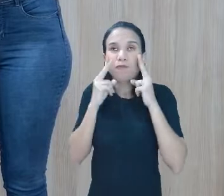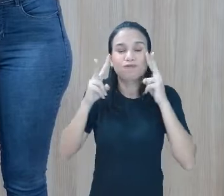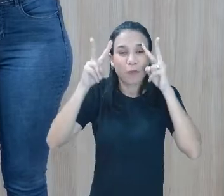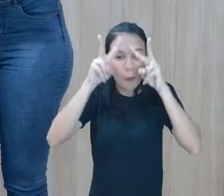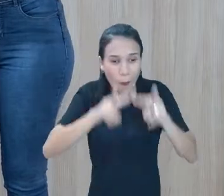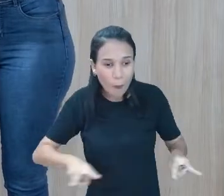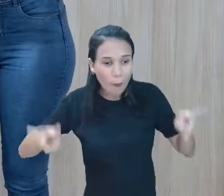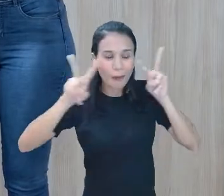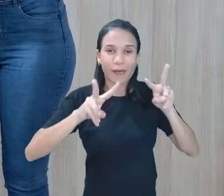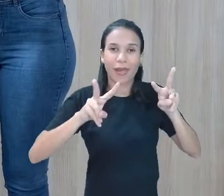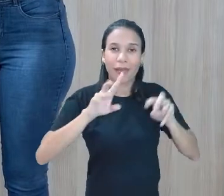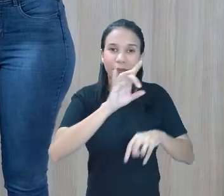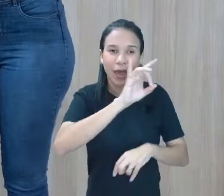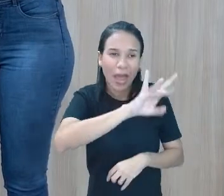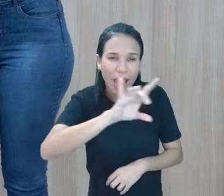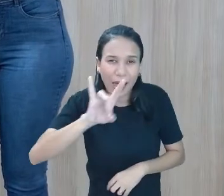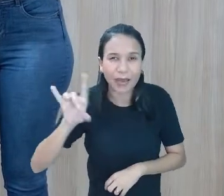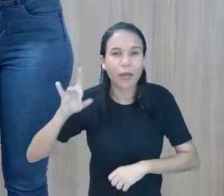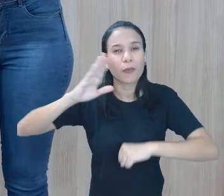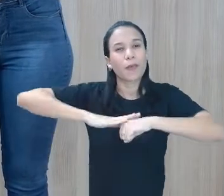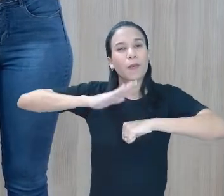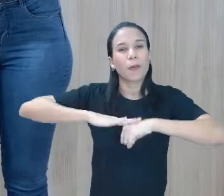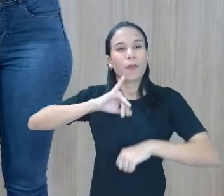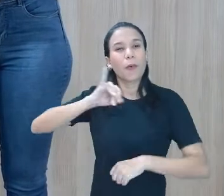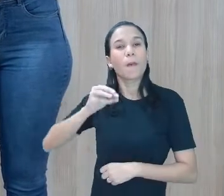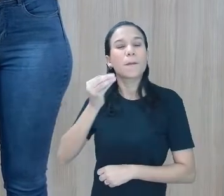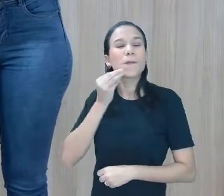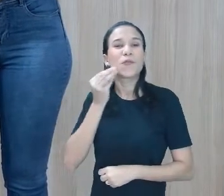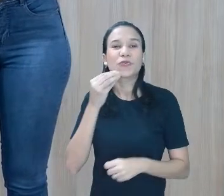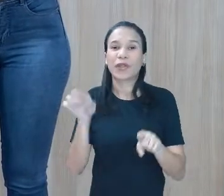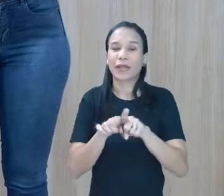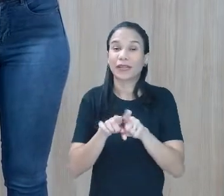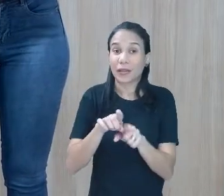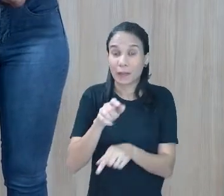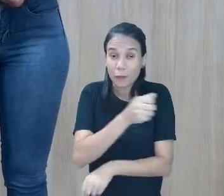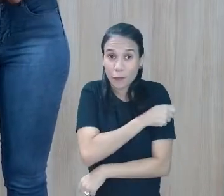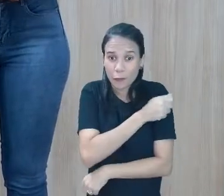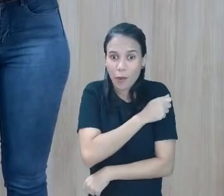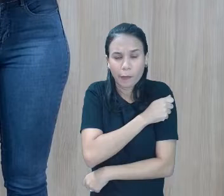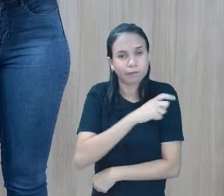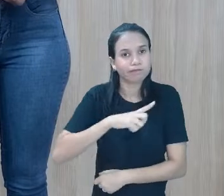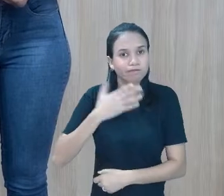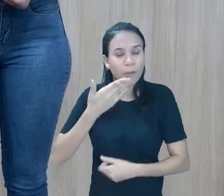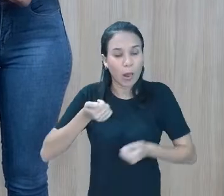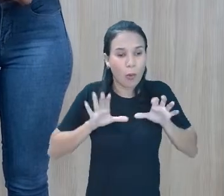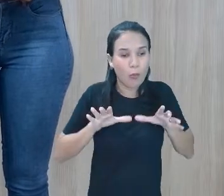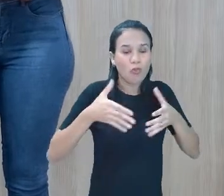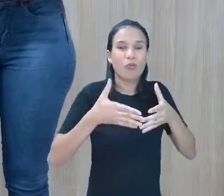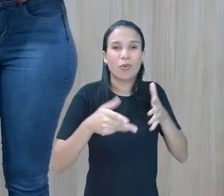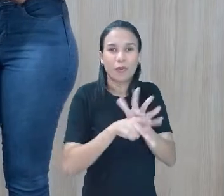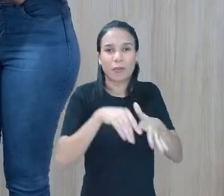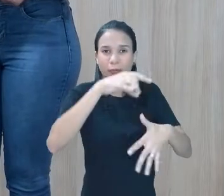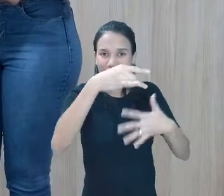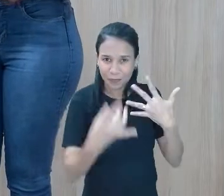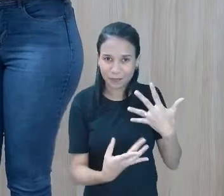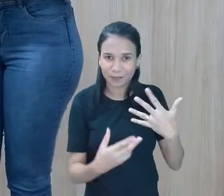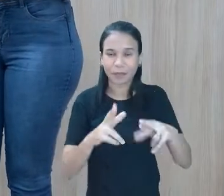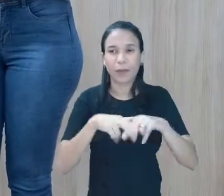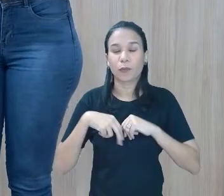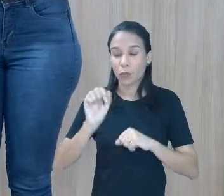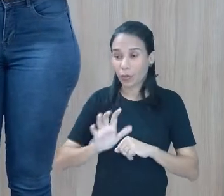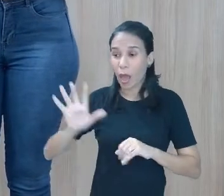para as respostas individuais, um momento de oportunidade para que ele interaja de forma coletiva. Então, essas